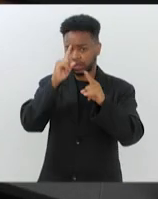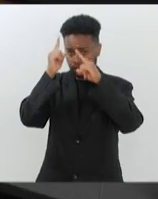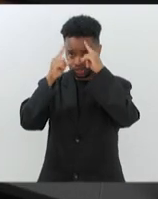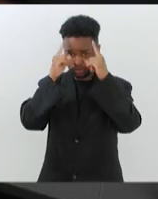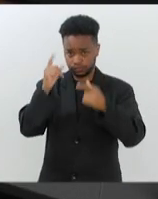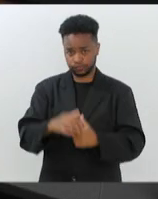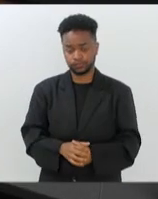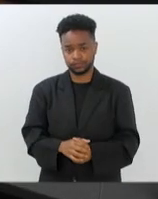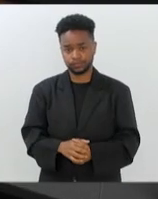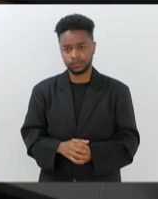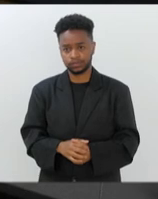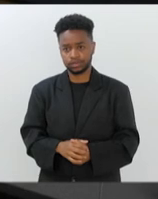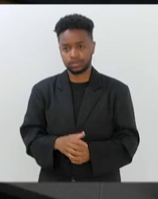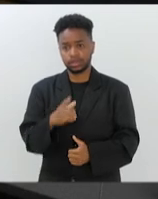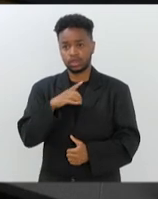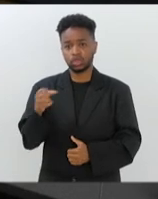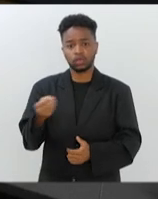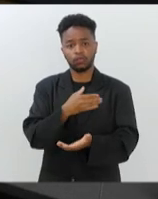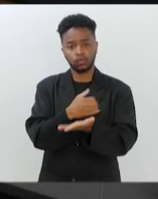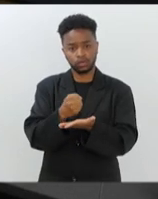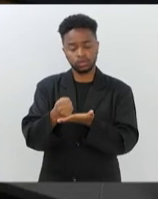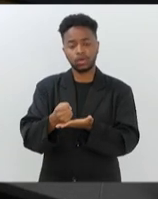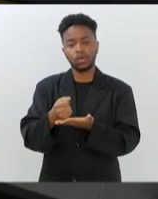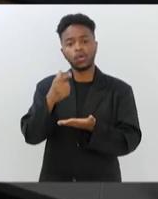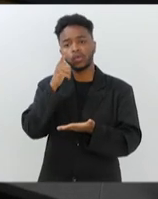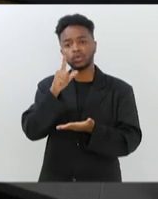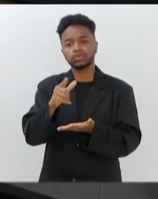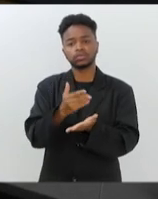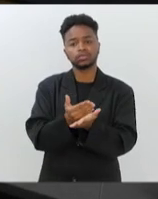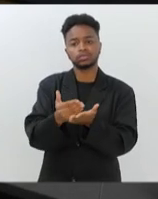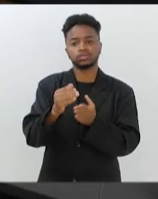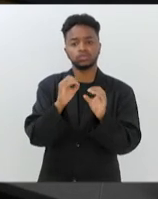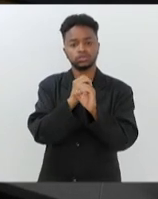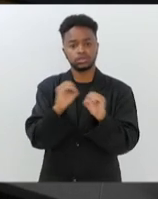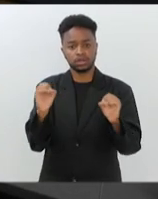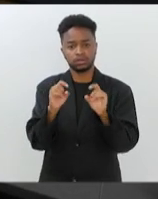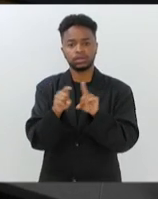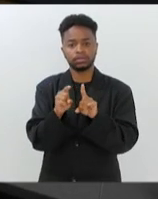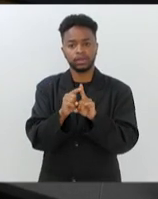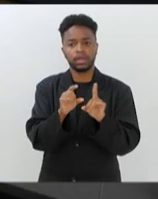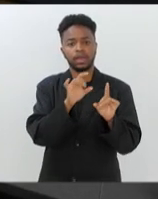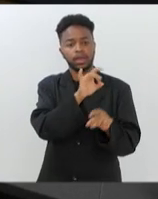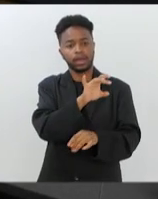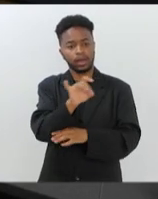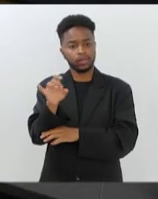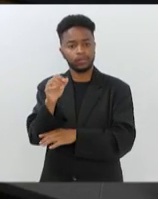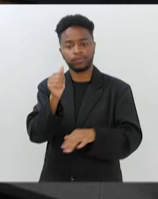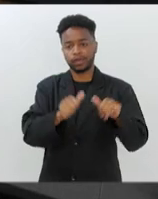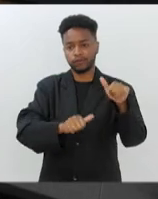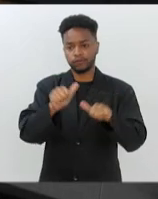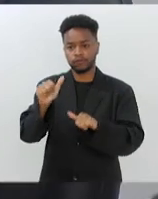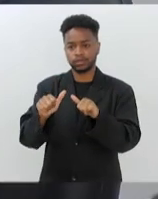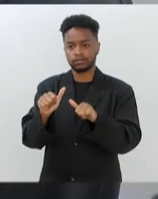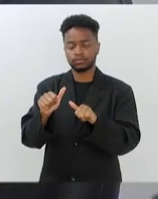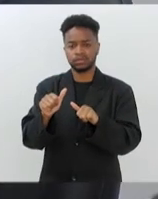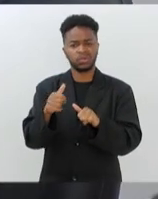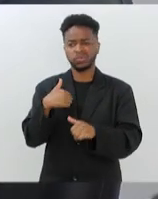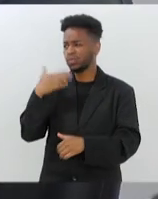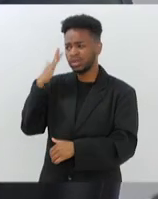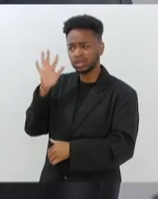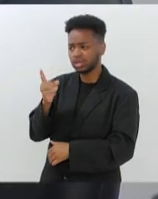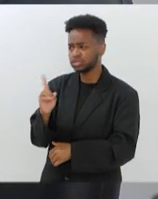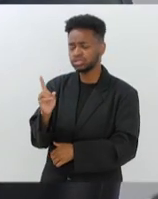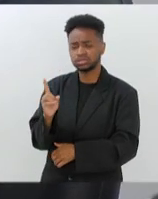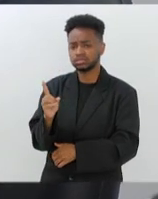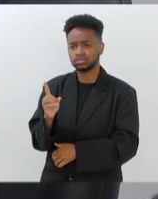de de um novo contrato a gente tem a possibilidade de startar do zero e vai campanha a campanha avaliando as entregas são quatro grandes